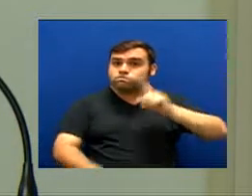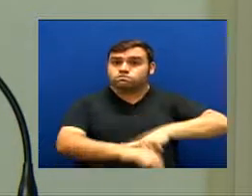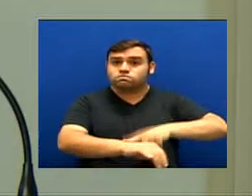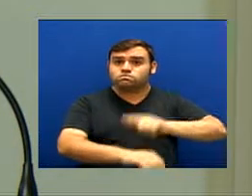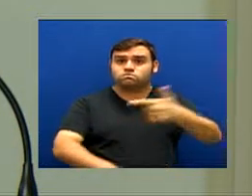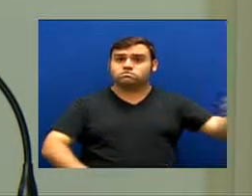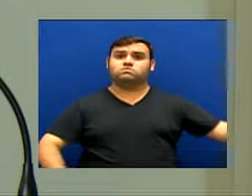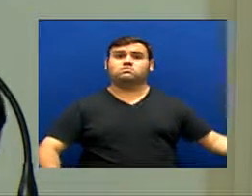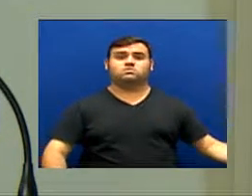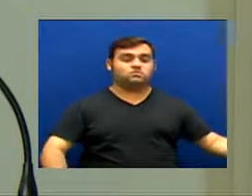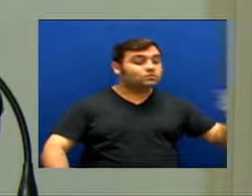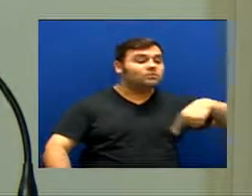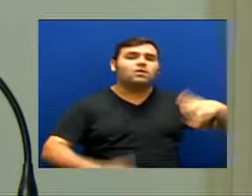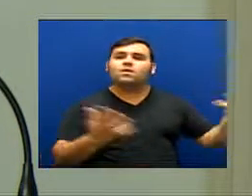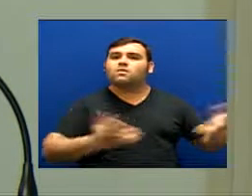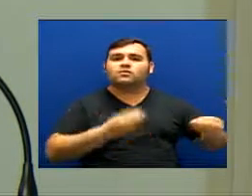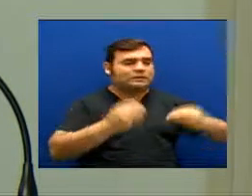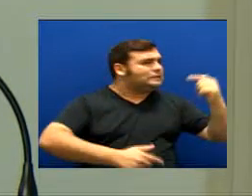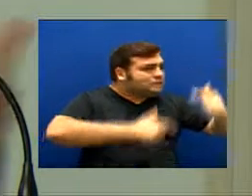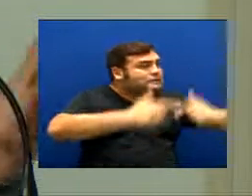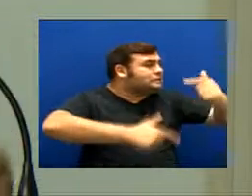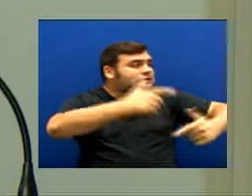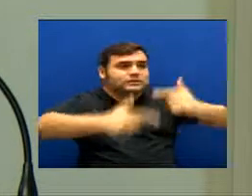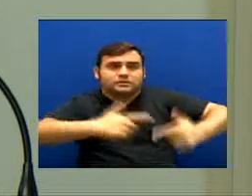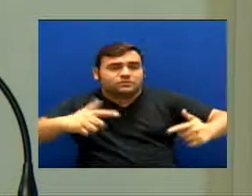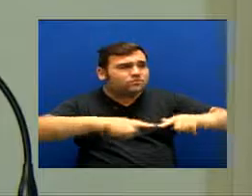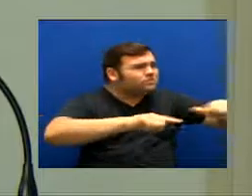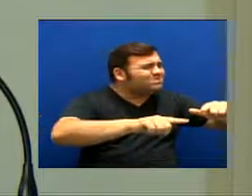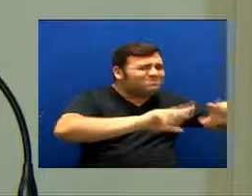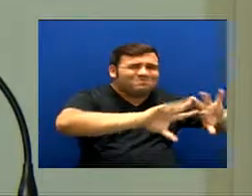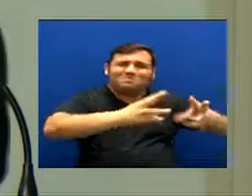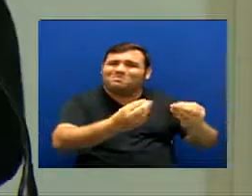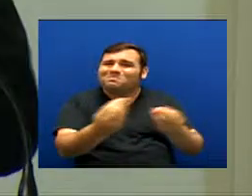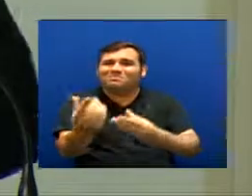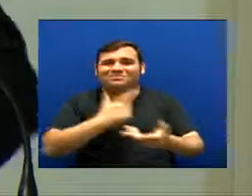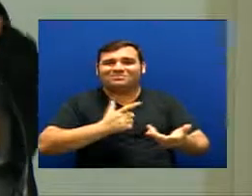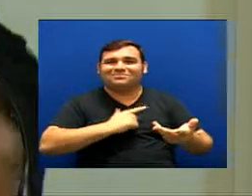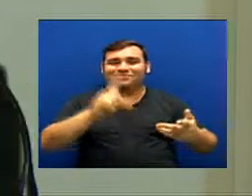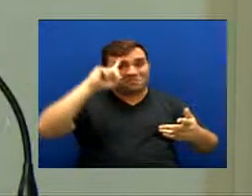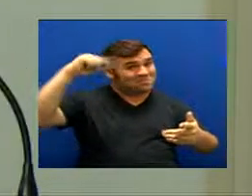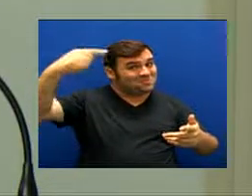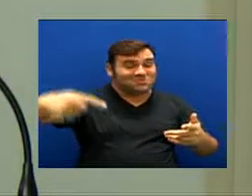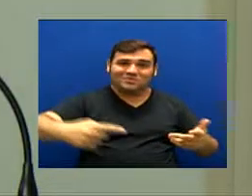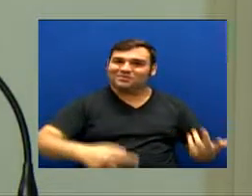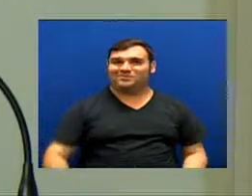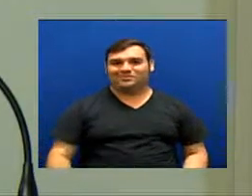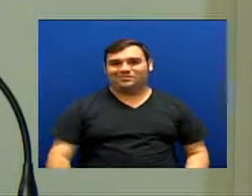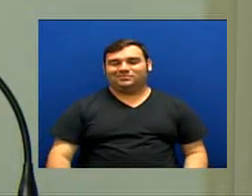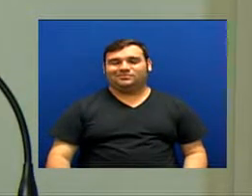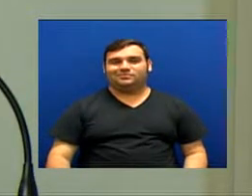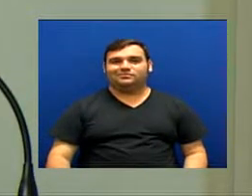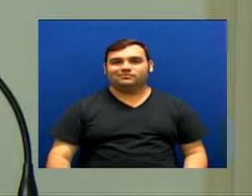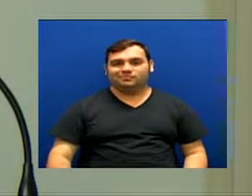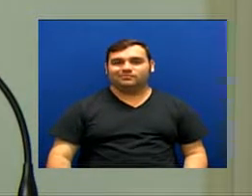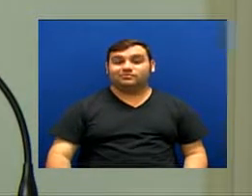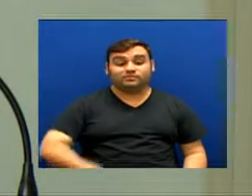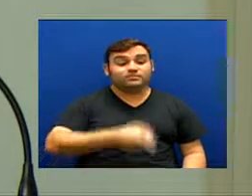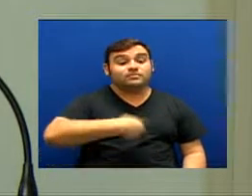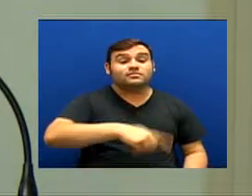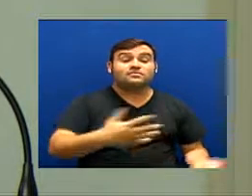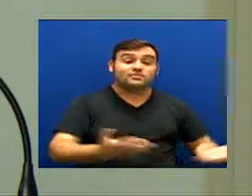serei exaltado entre as nações, o Senhor dos Exércitos está conosco, o Deus